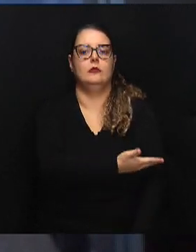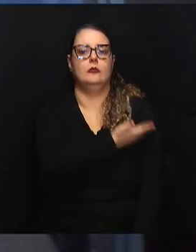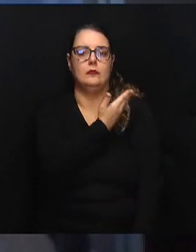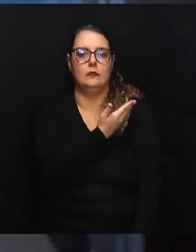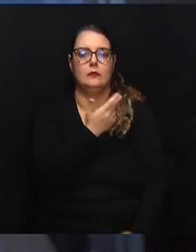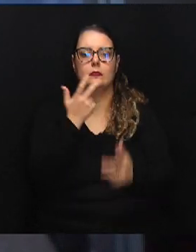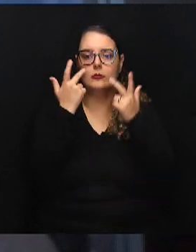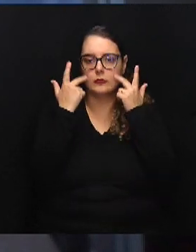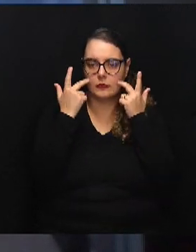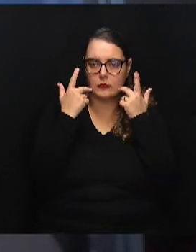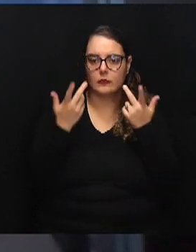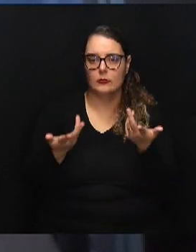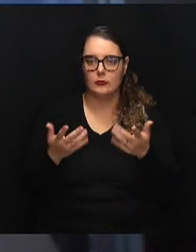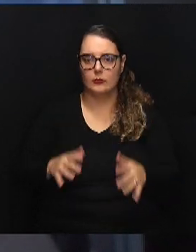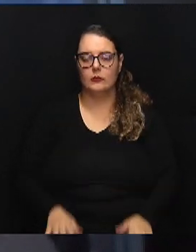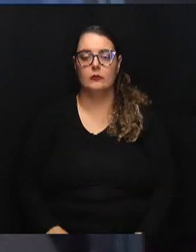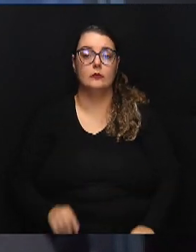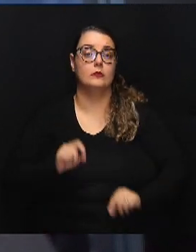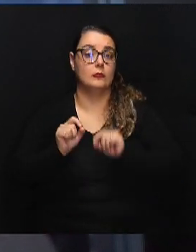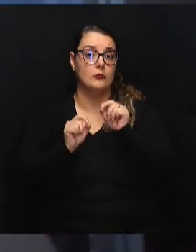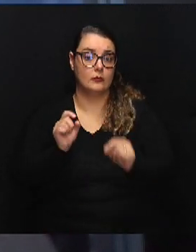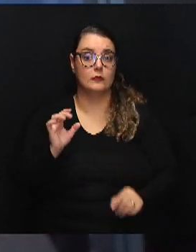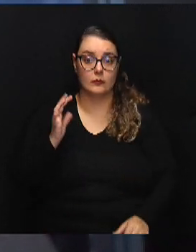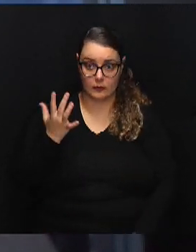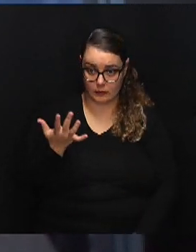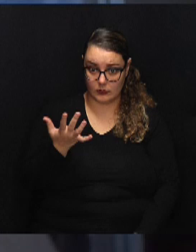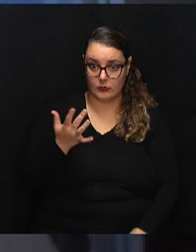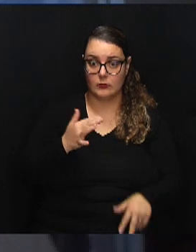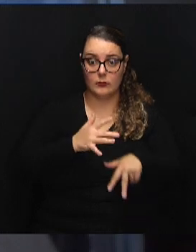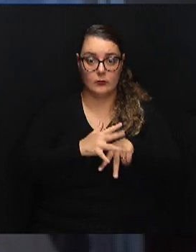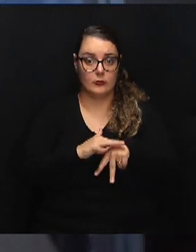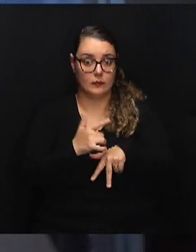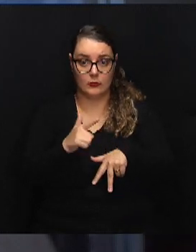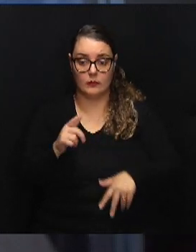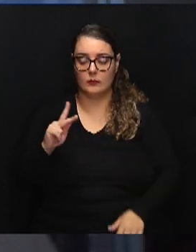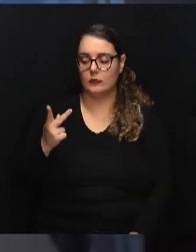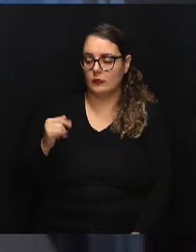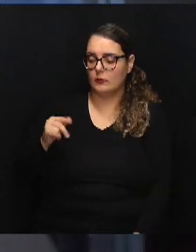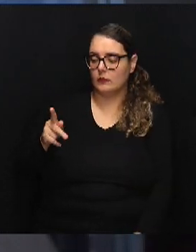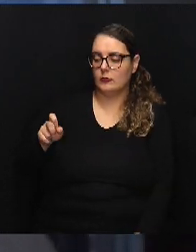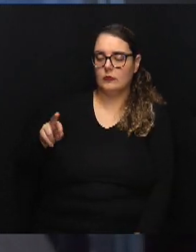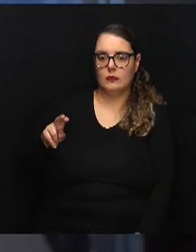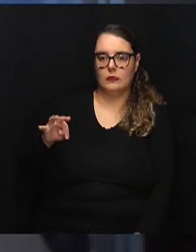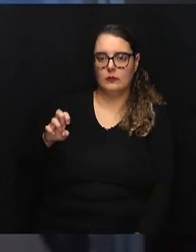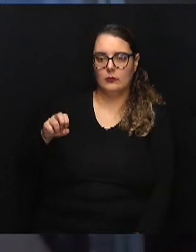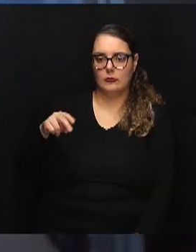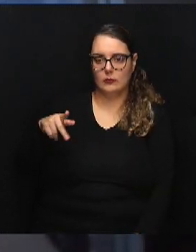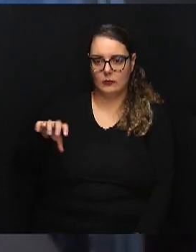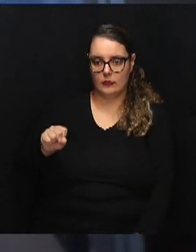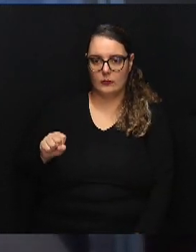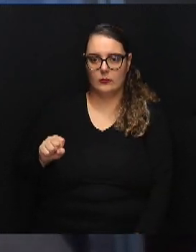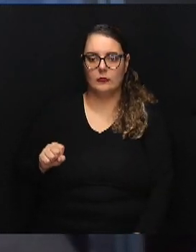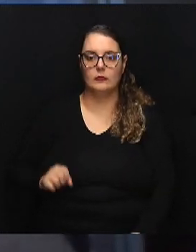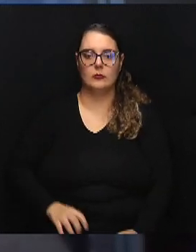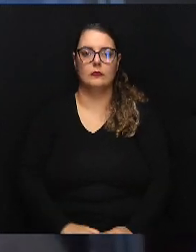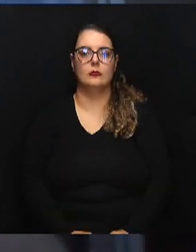de normalidade. O que acontece no paciente que não tem hipertensão, que a gente chama de normotenso, é que, assim, por